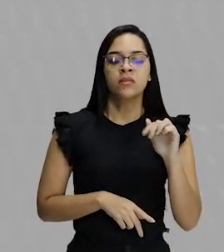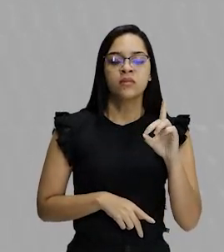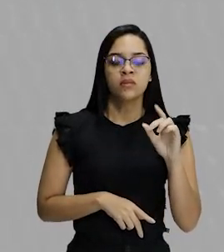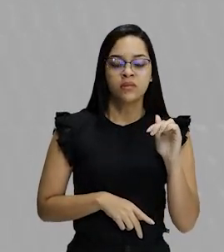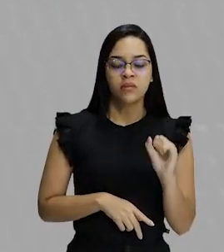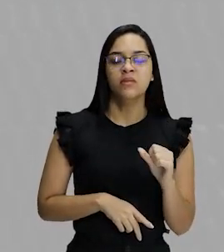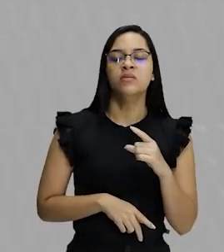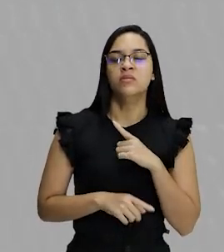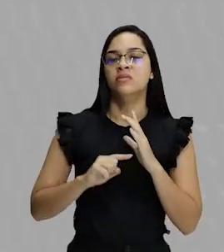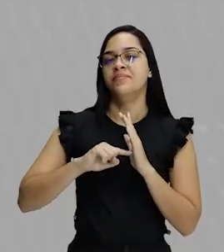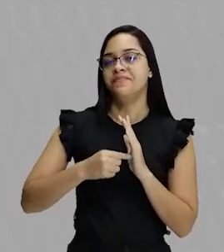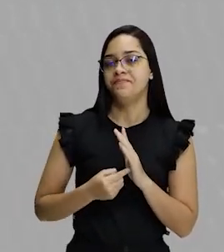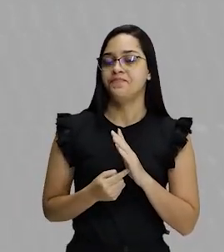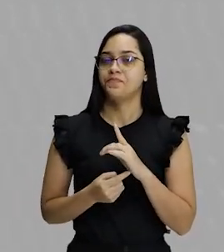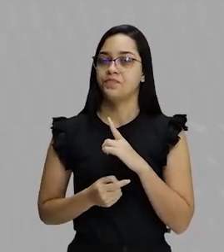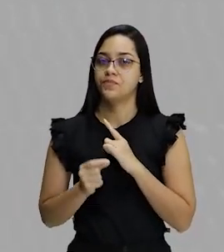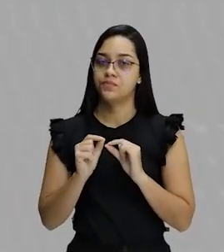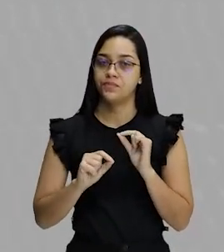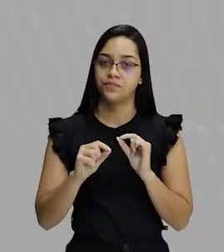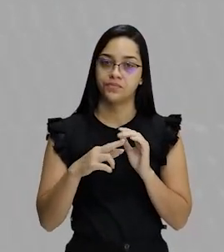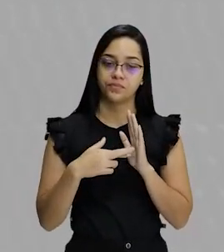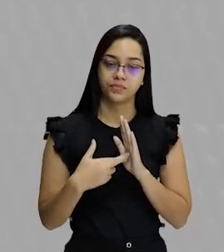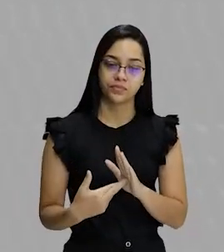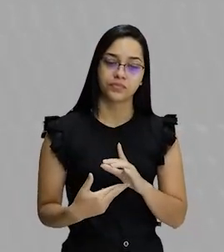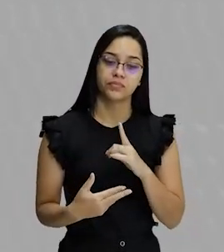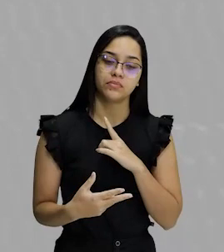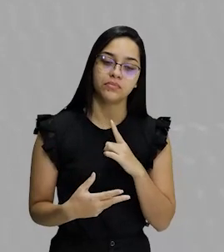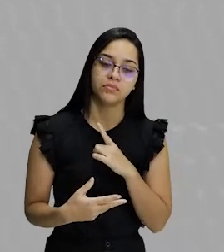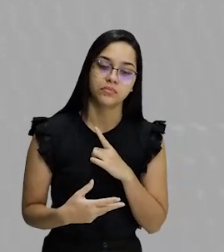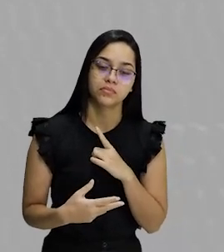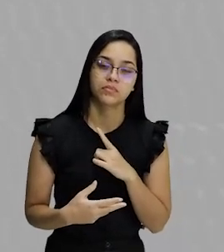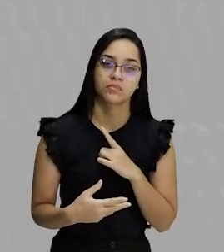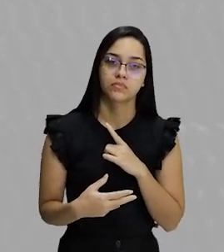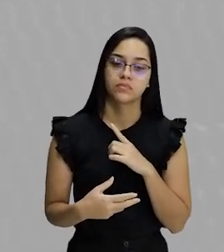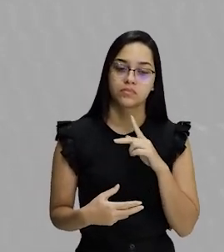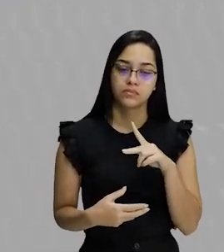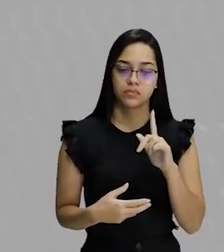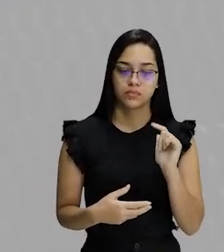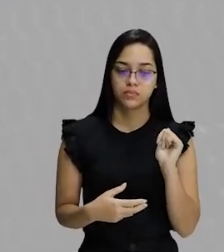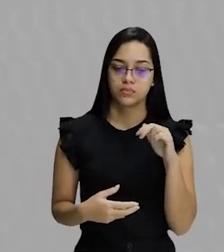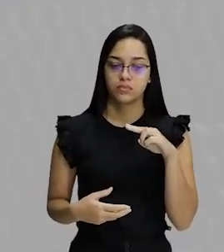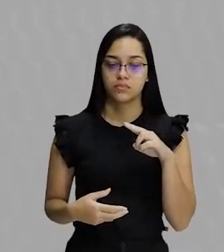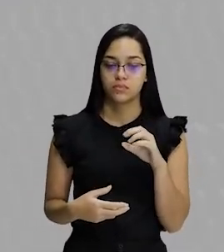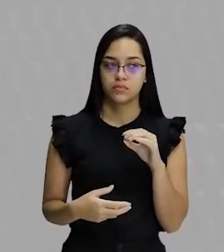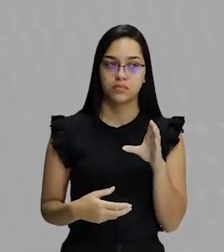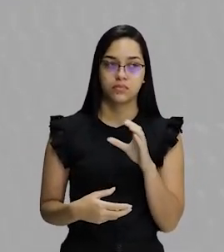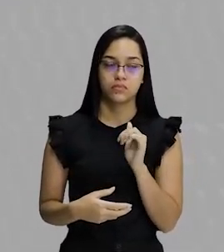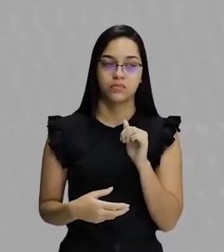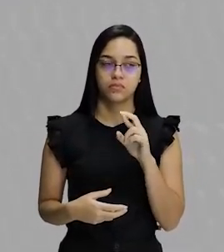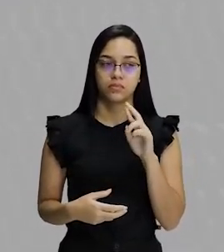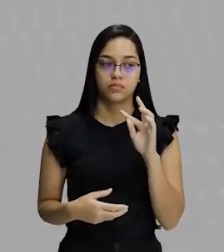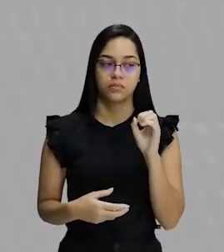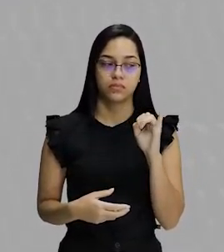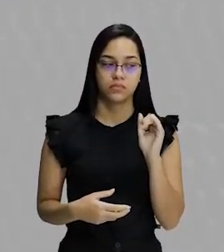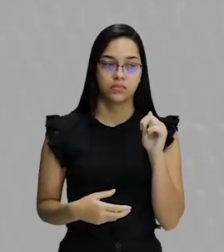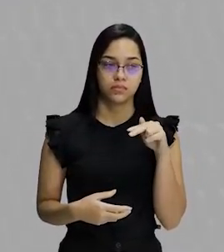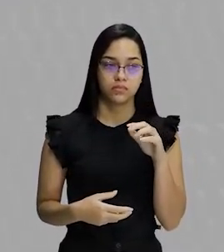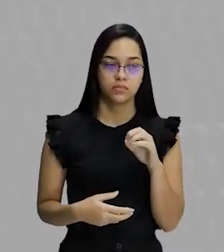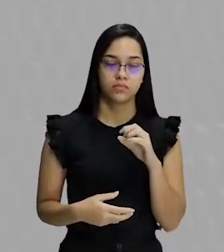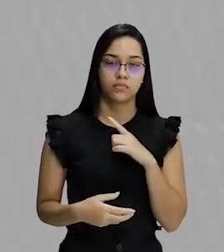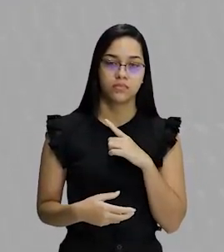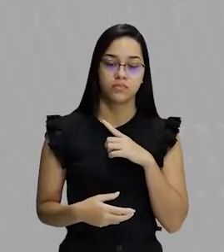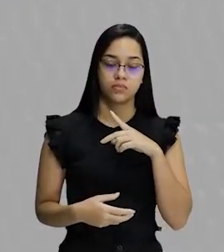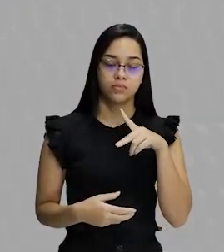um ponto ele é representado no plano cartesiano através de um